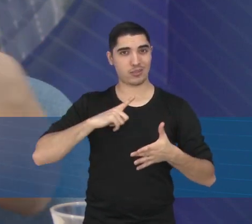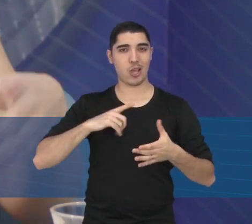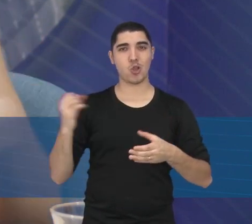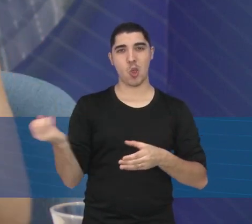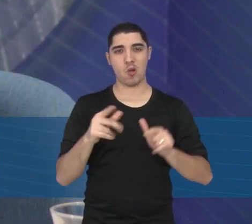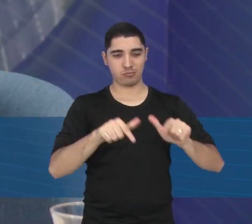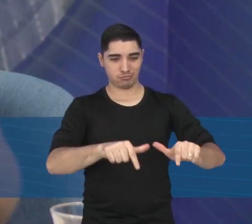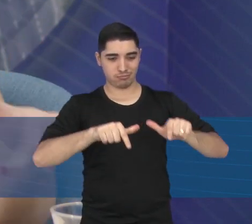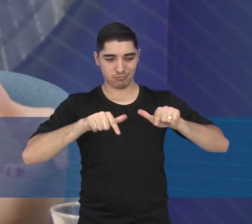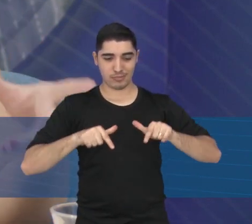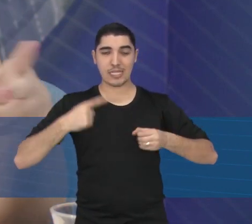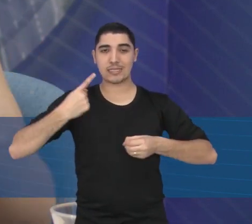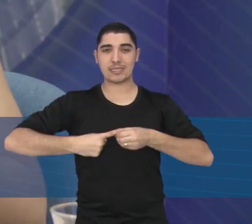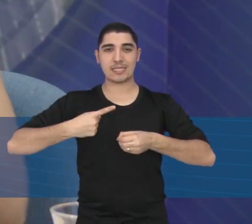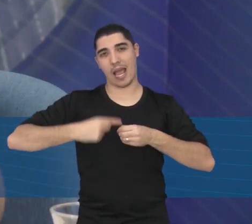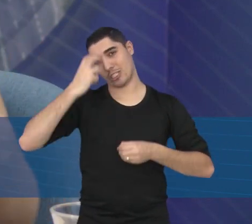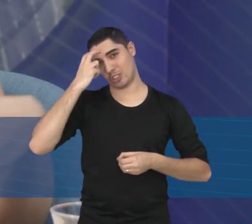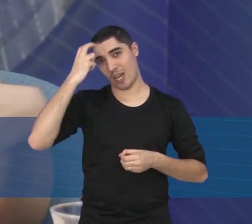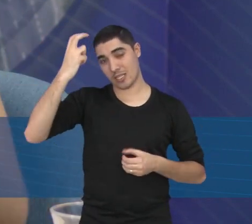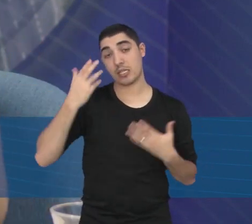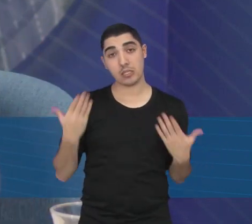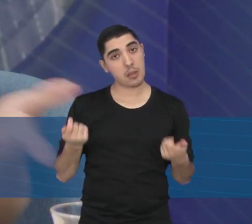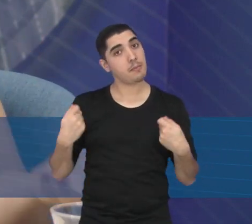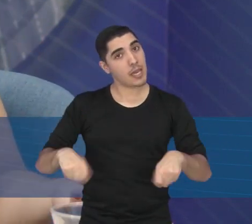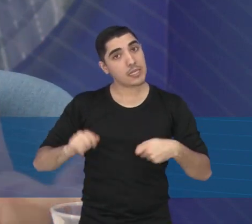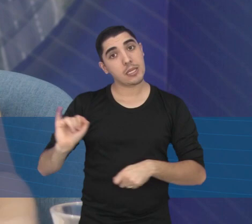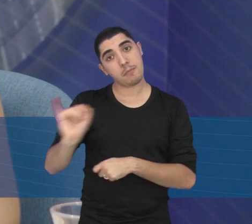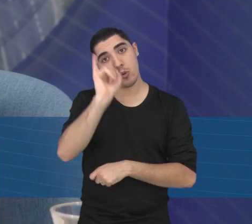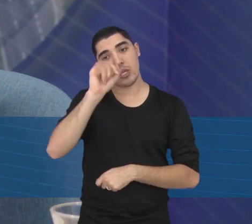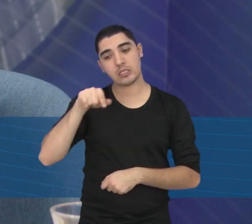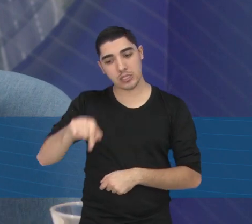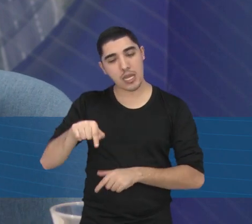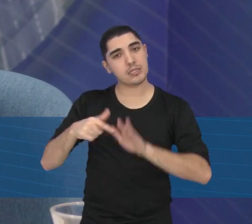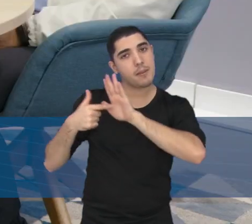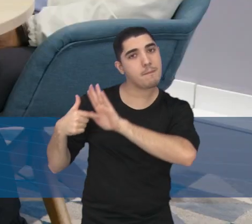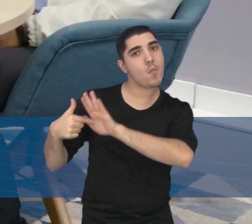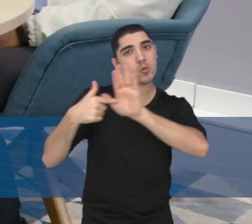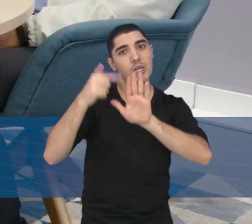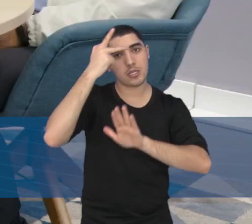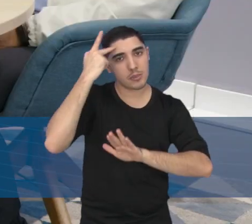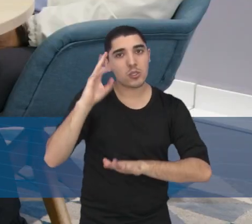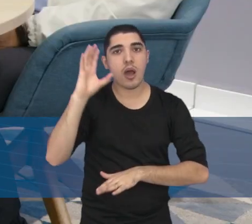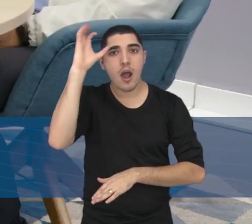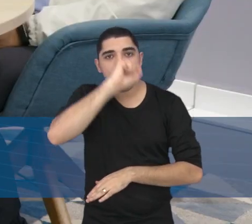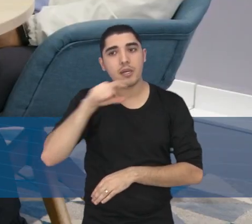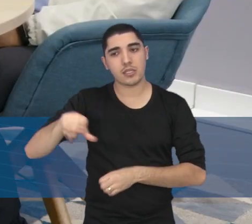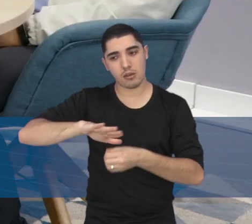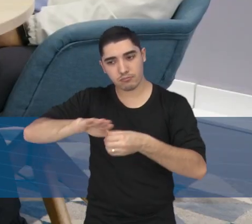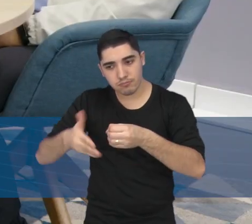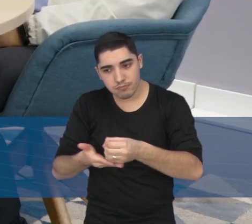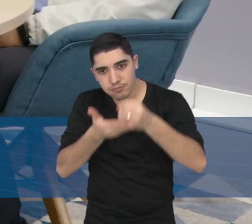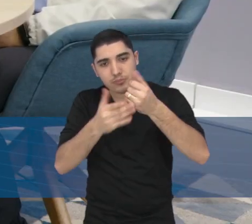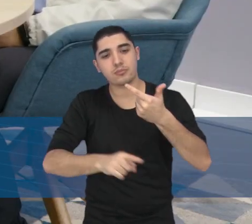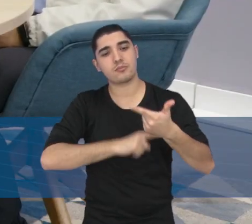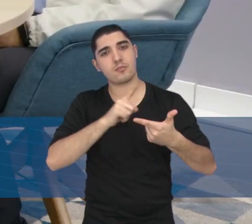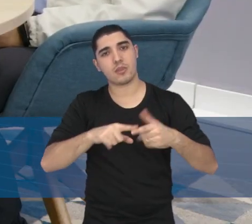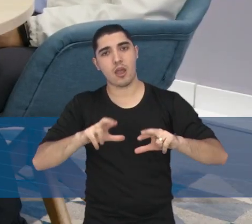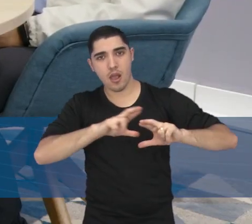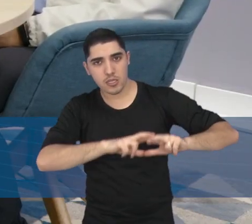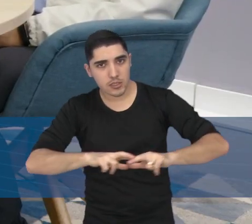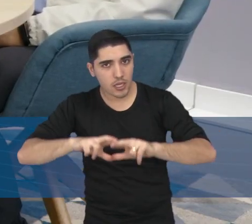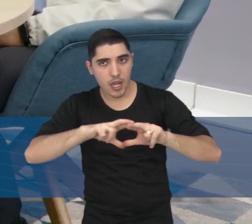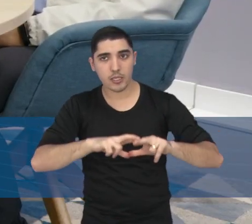é importante, dentre os conceitos, é importante contemplar essa questão também, né, da sustentabilidade, dessa reciclagem.